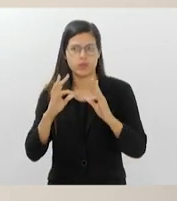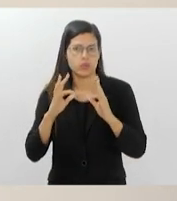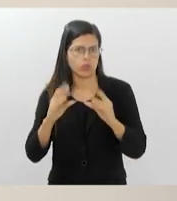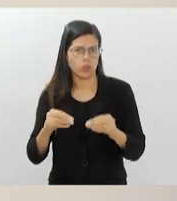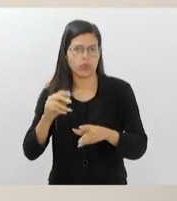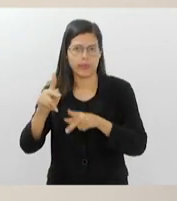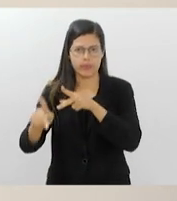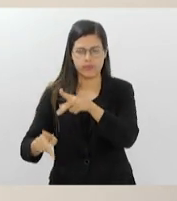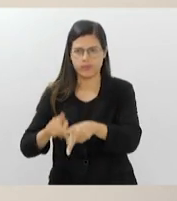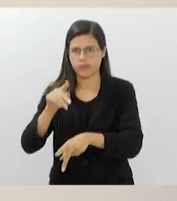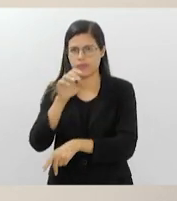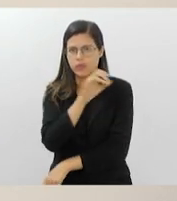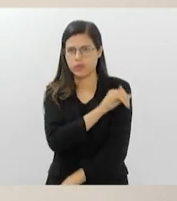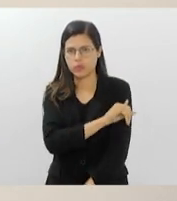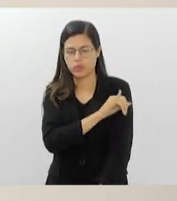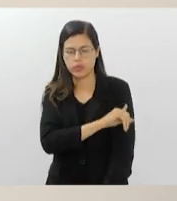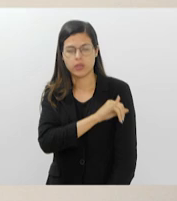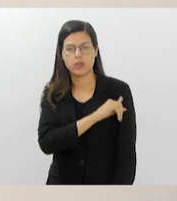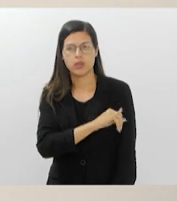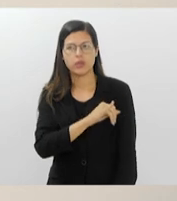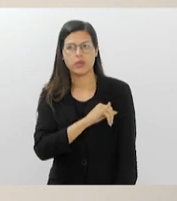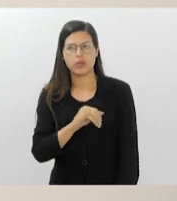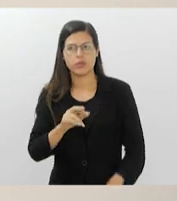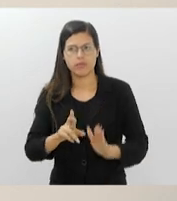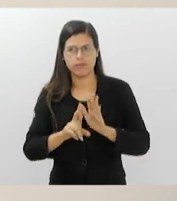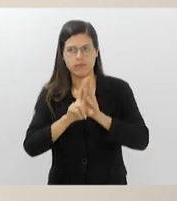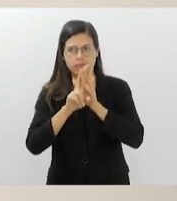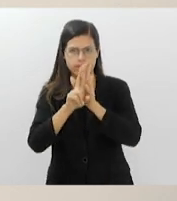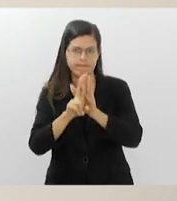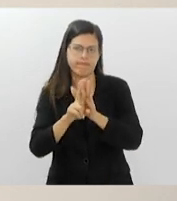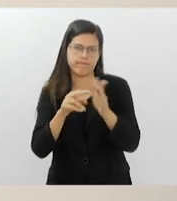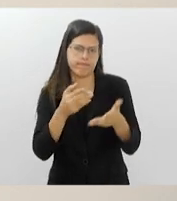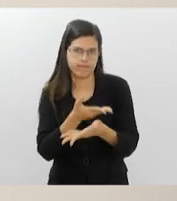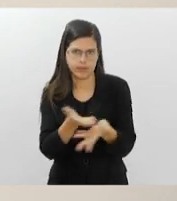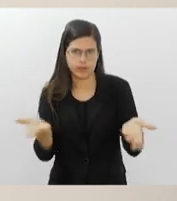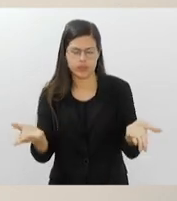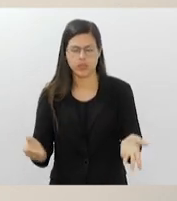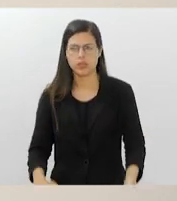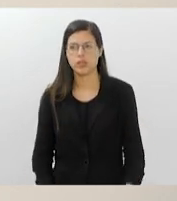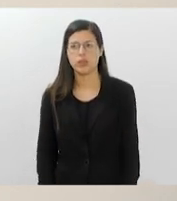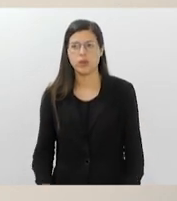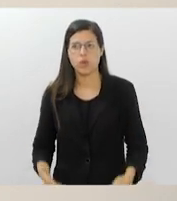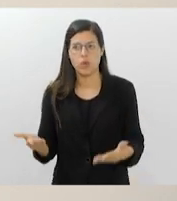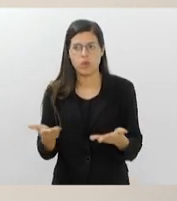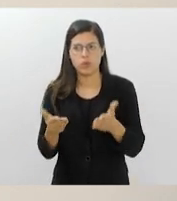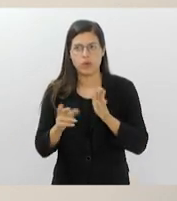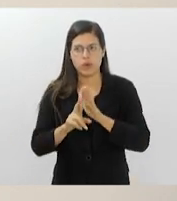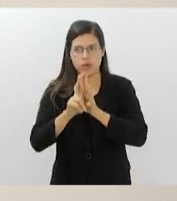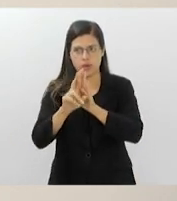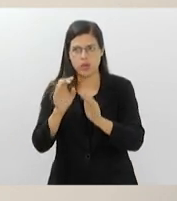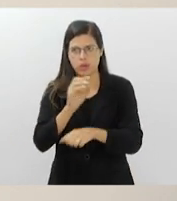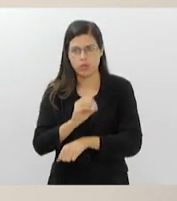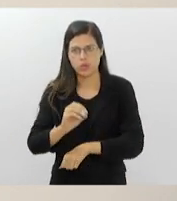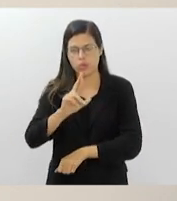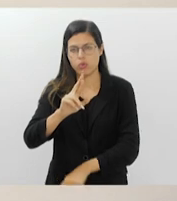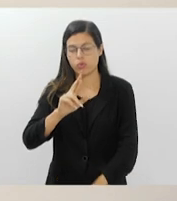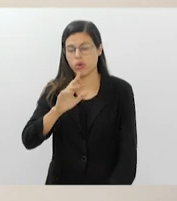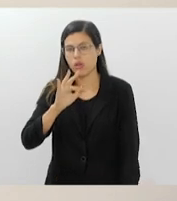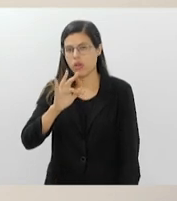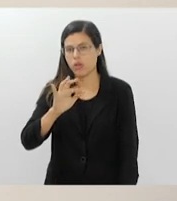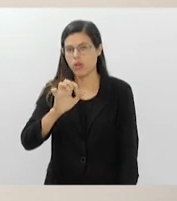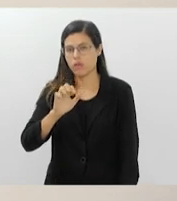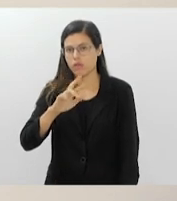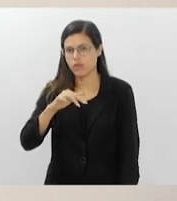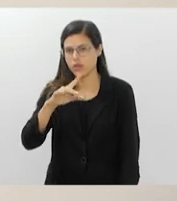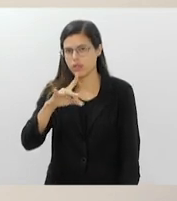a população aqui do Rio de Janeiro também eh representada aqui por vocês eh Hoje eu tô representando a Dra Fernanda que é a nossa coordenadora